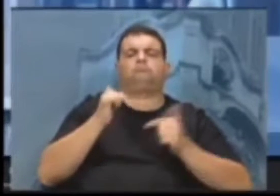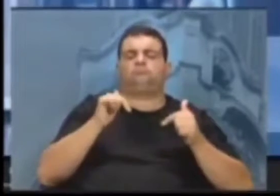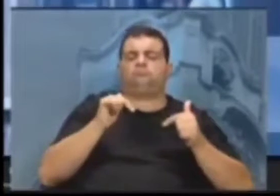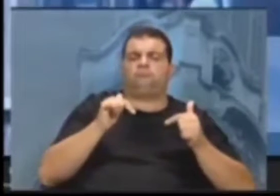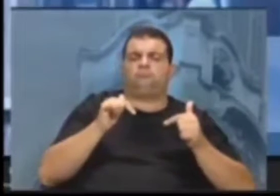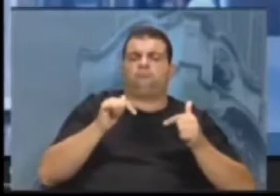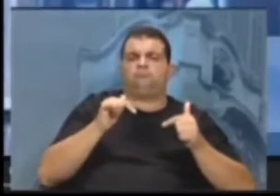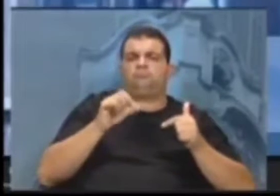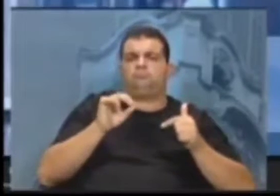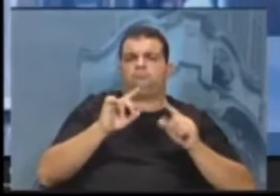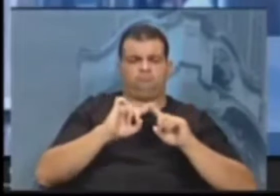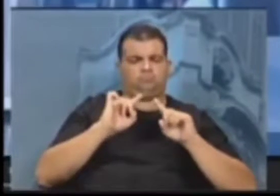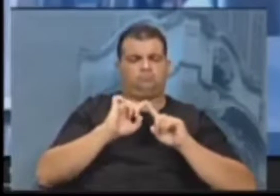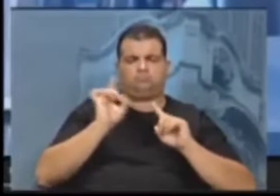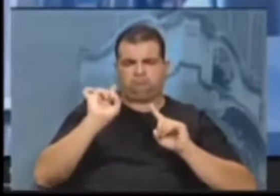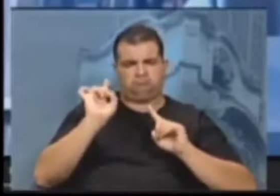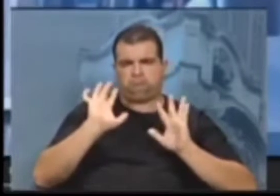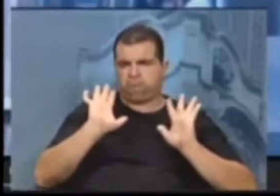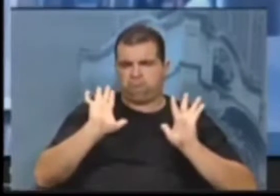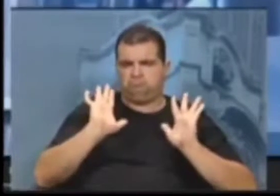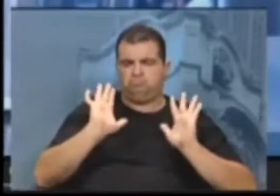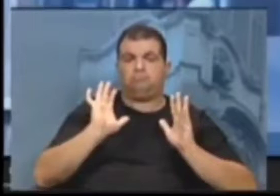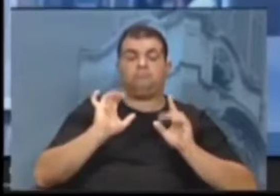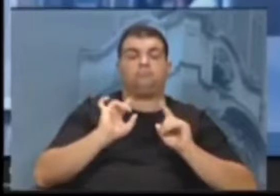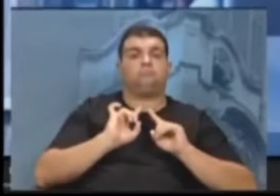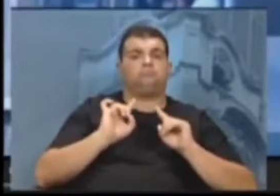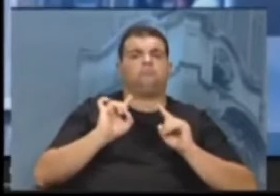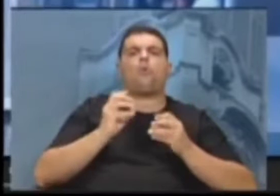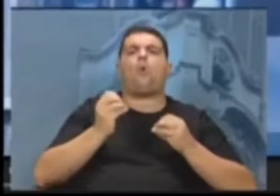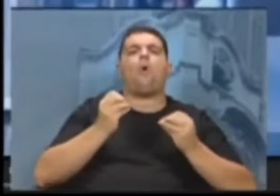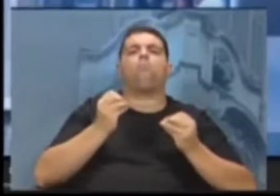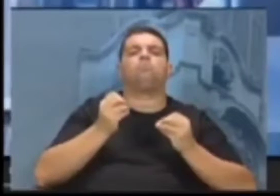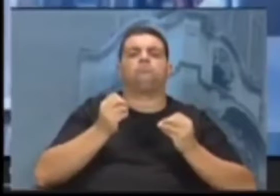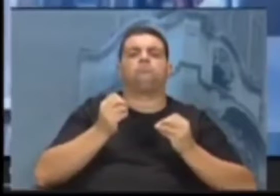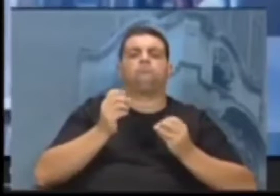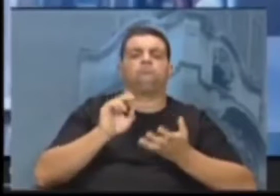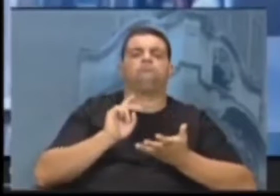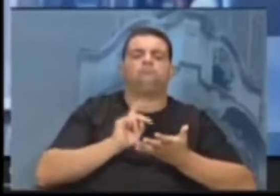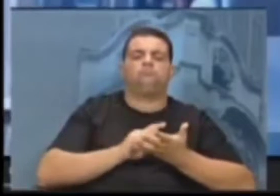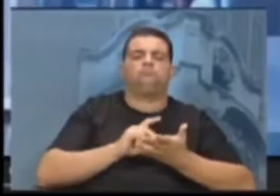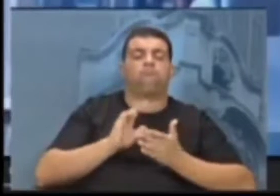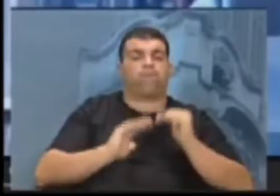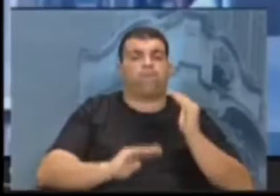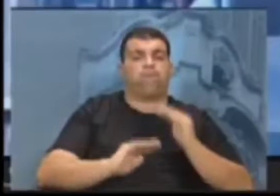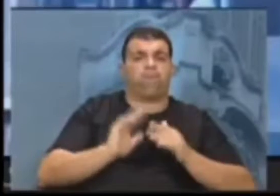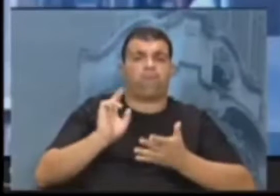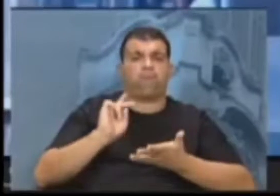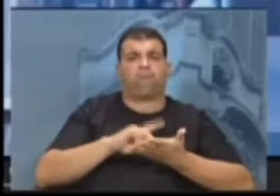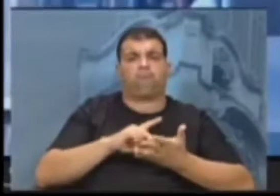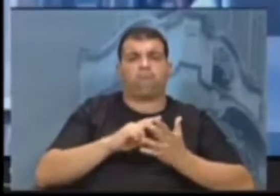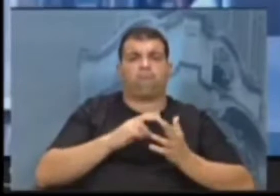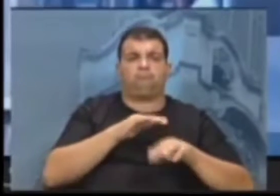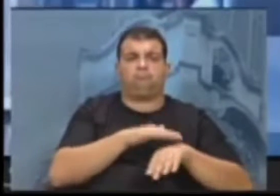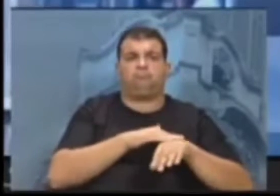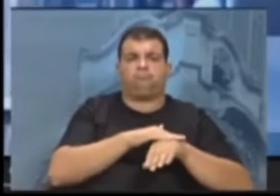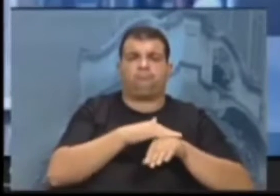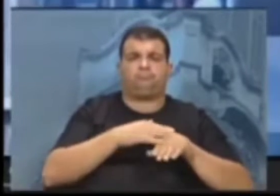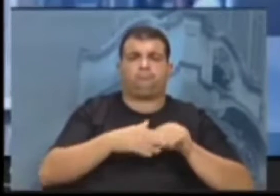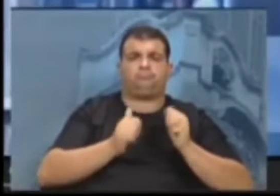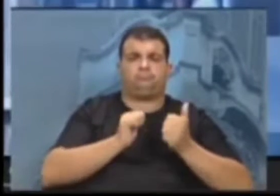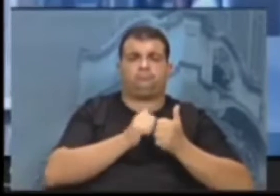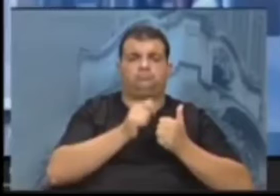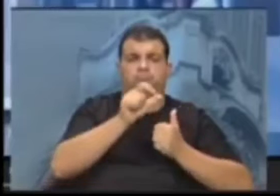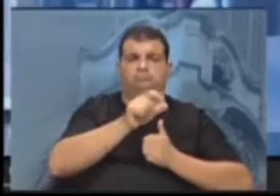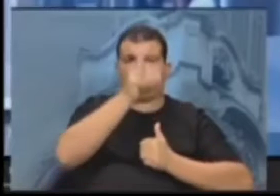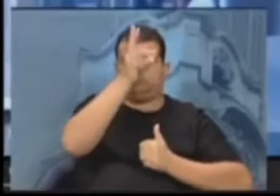trabalhar ou fazer a nossa crítica, mas sim na efetividade daquilo que nós temos dialogado junto à Prefeitura de Porto